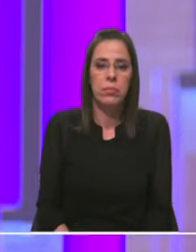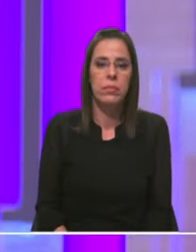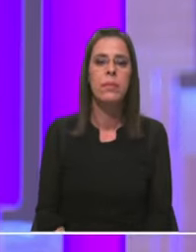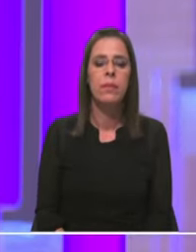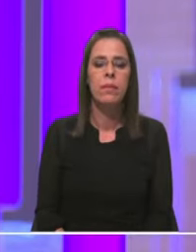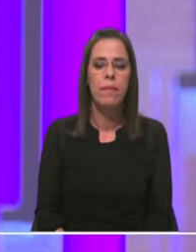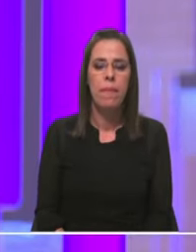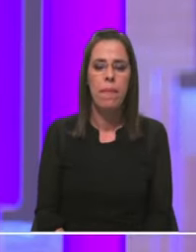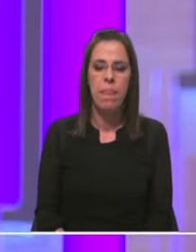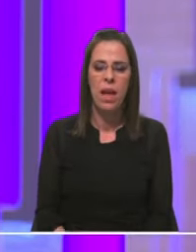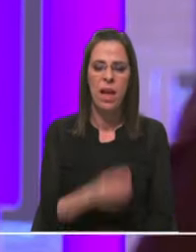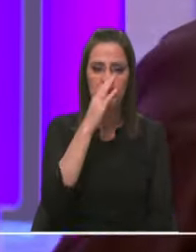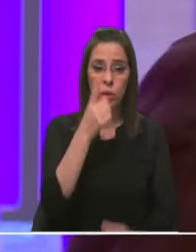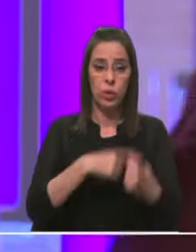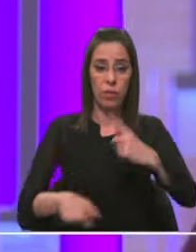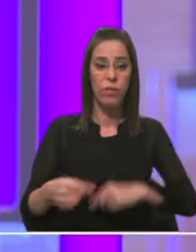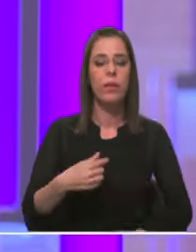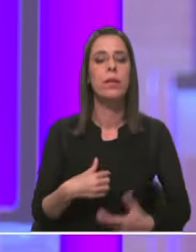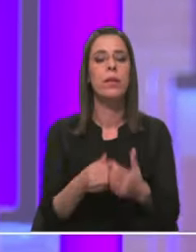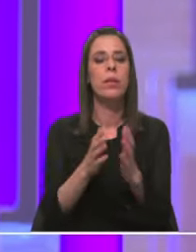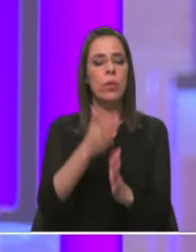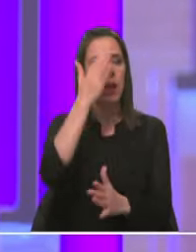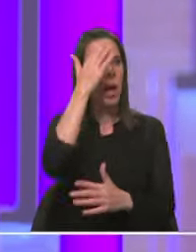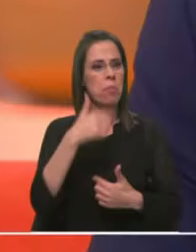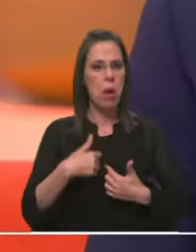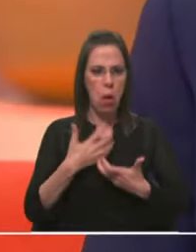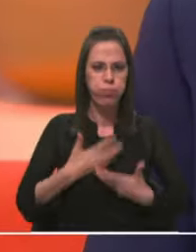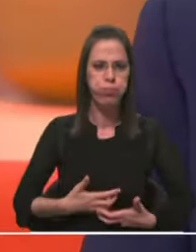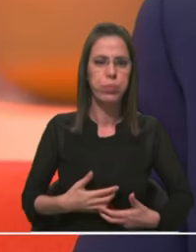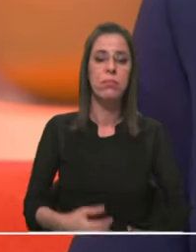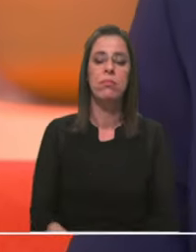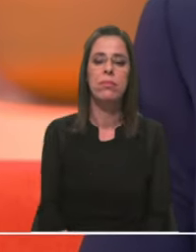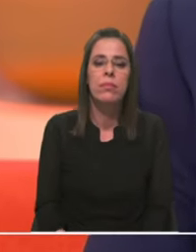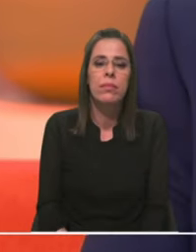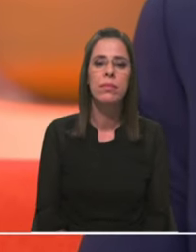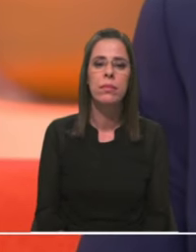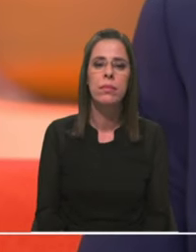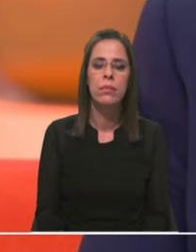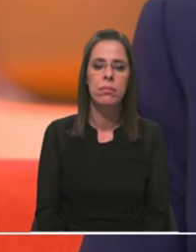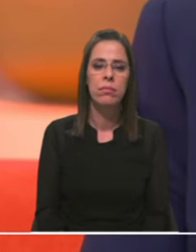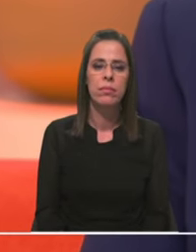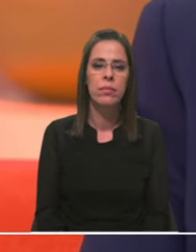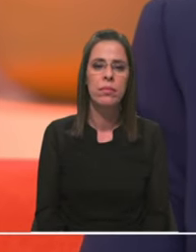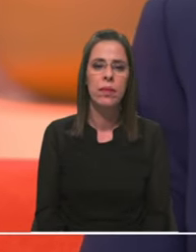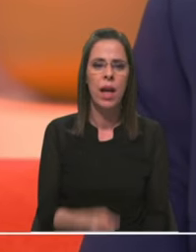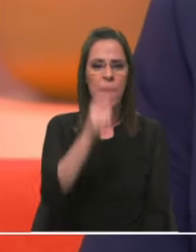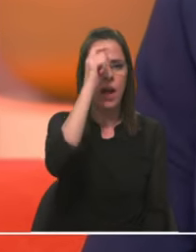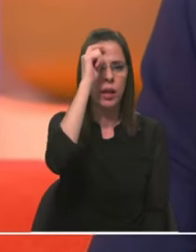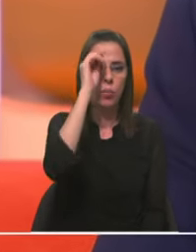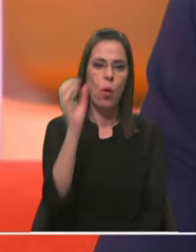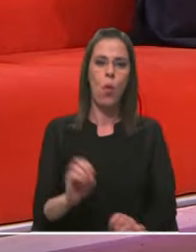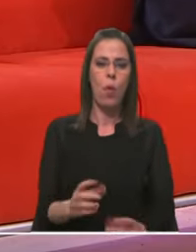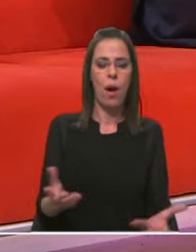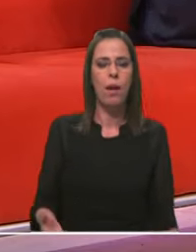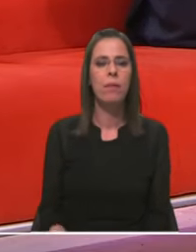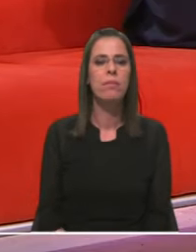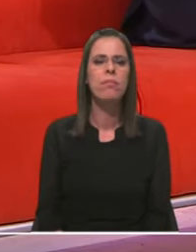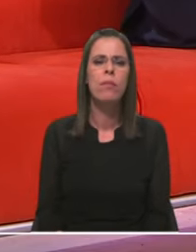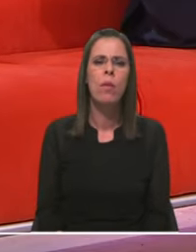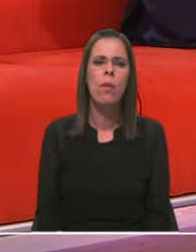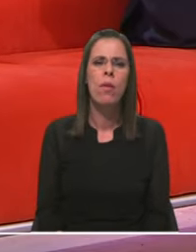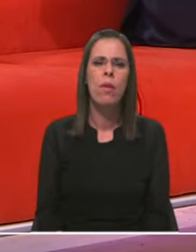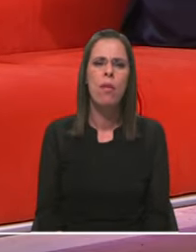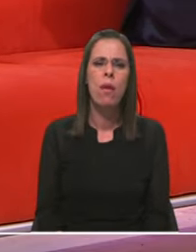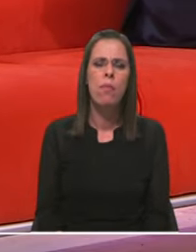mínimamente senti não ficava se tivesse no seu pois toda a gente acha coisa mas eu não fiquei no há uma certa desconsideração não não acho